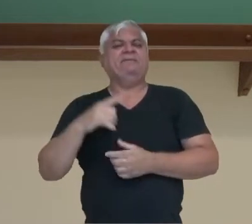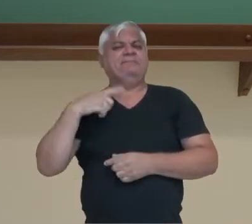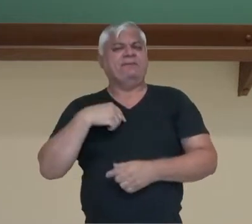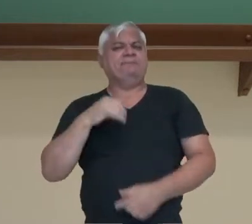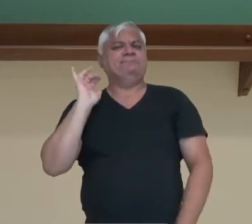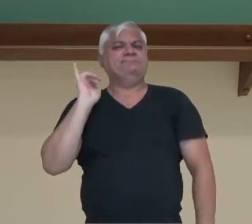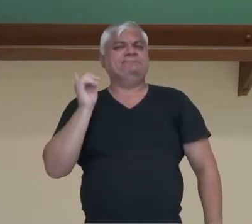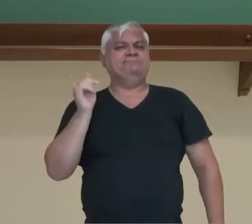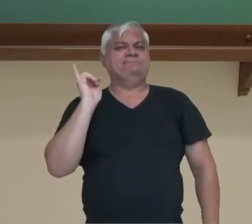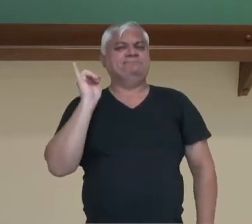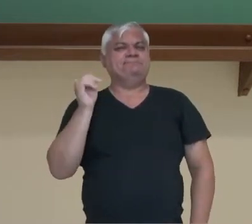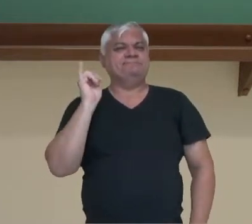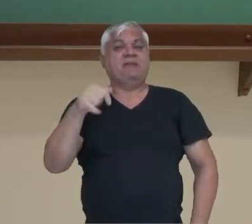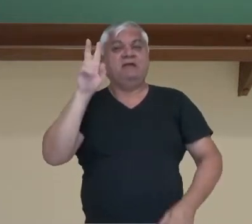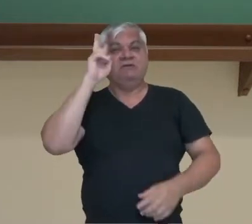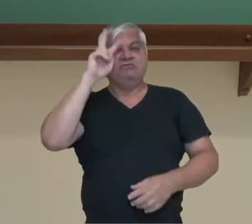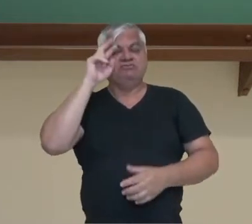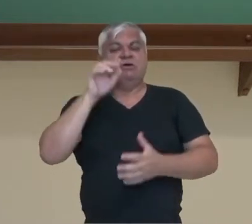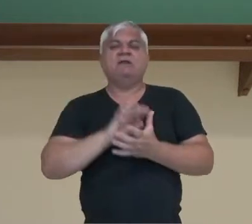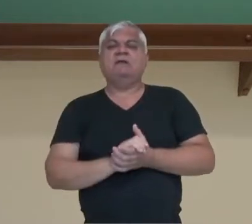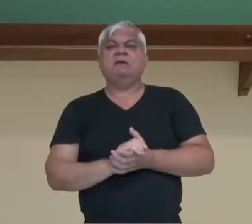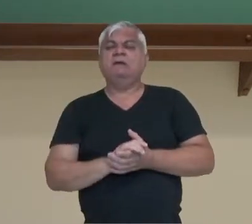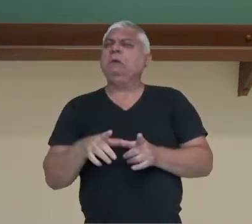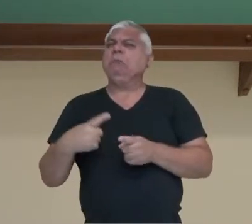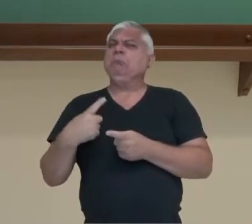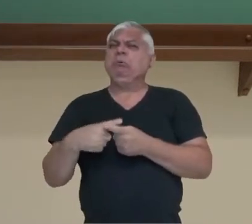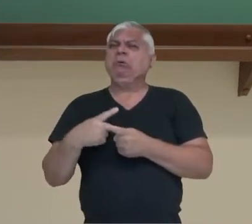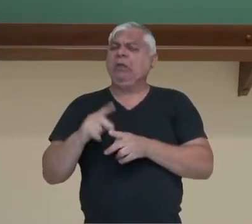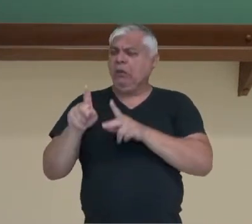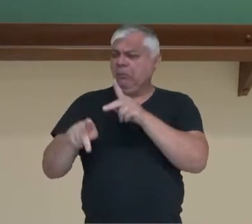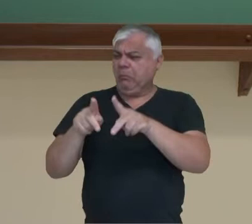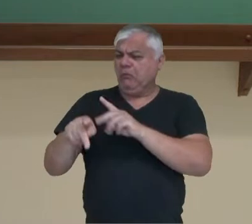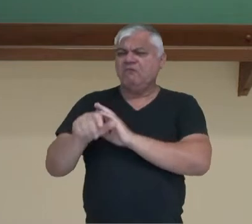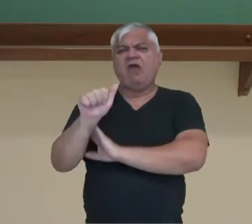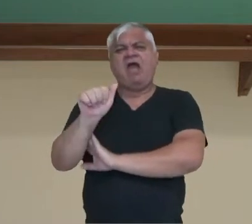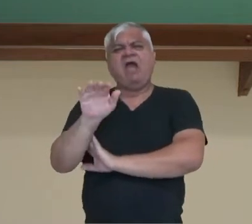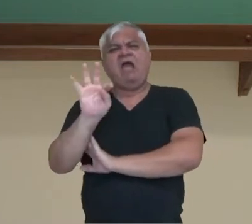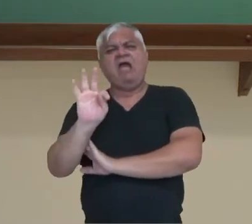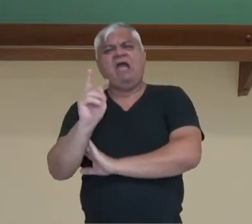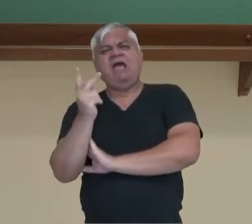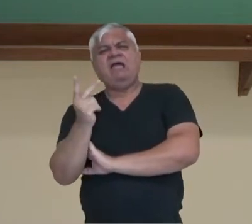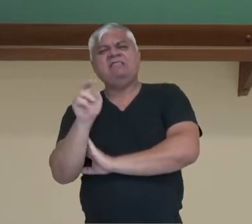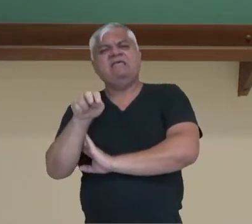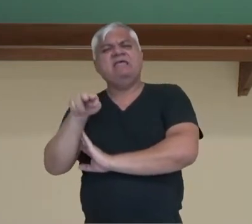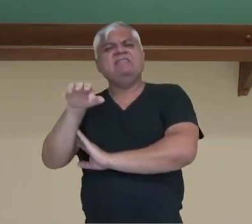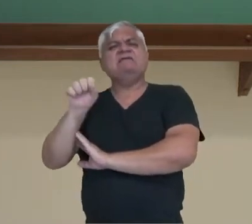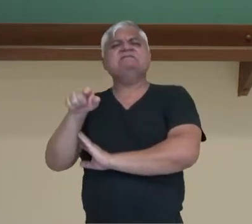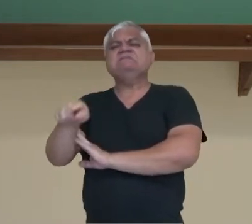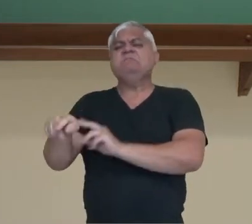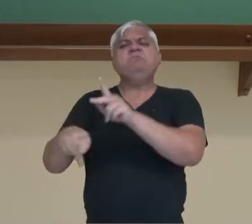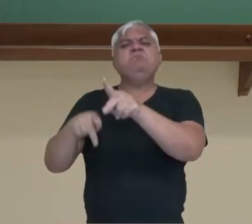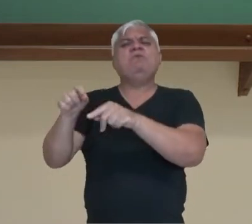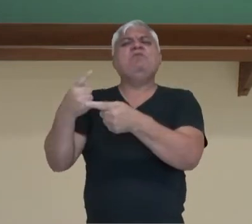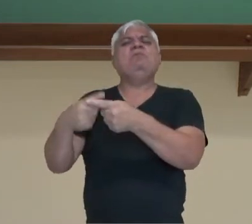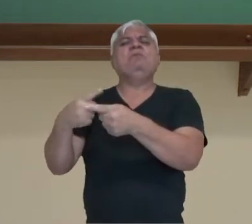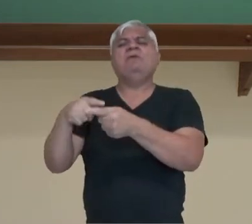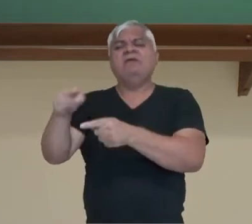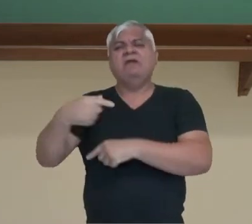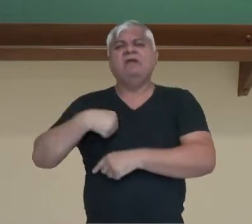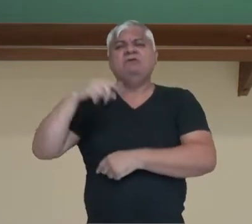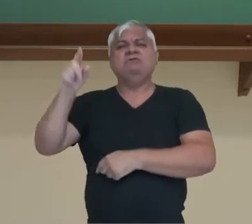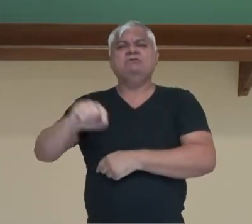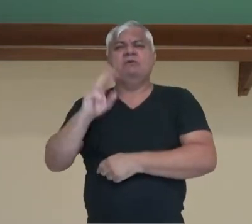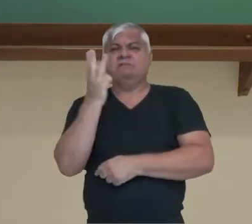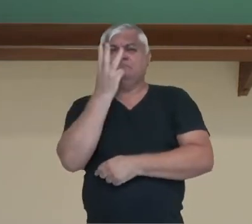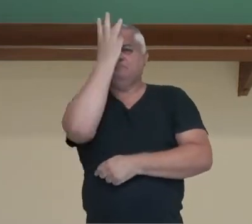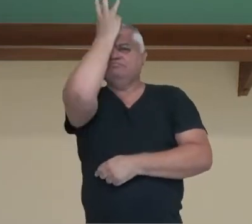Por exemplo, a lenda: por que que os atenienses escolheram a Atenas, né, Atena para ser a deusa patrona?